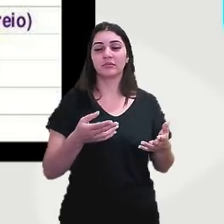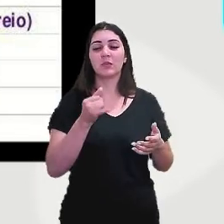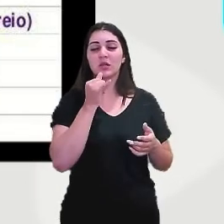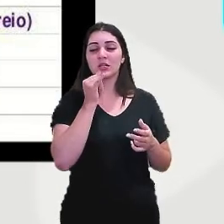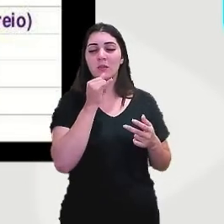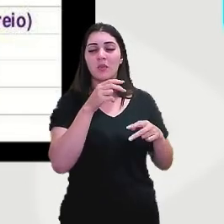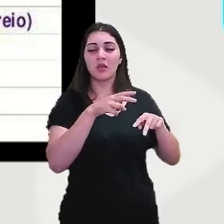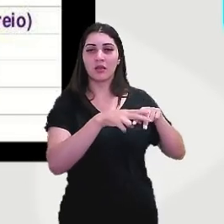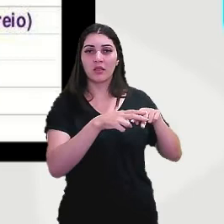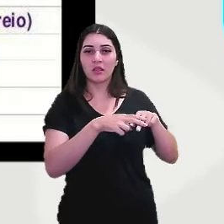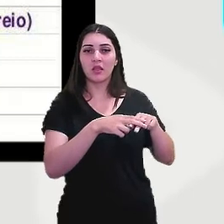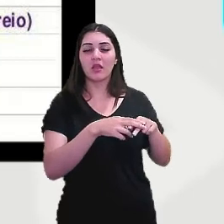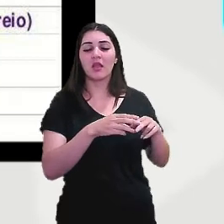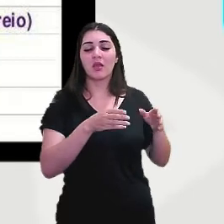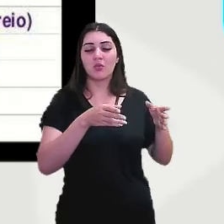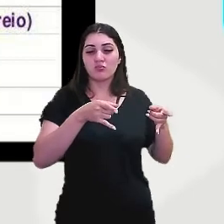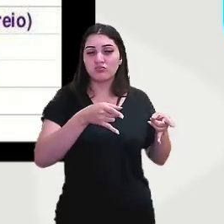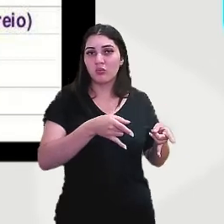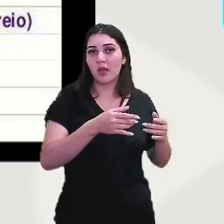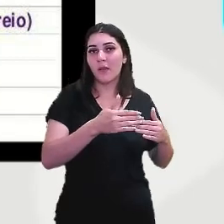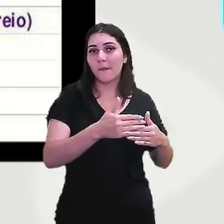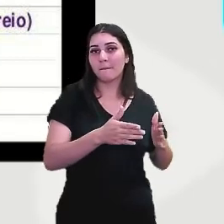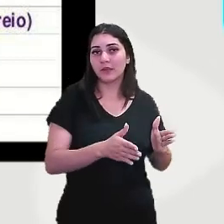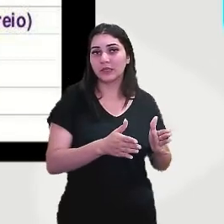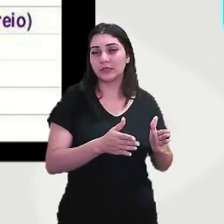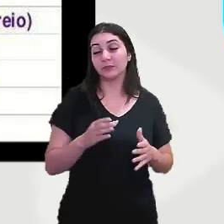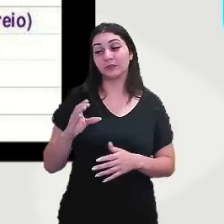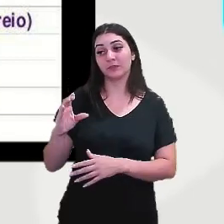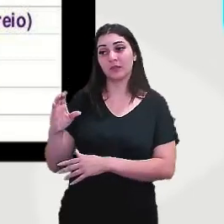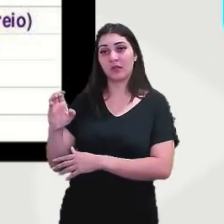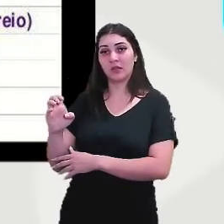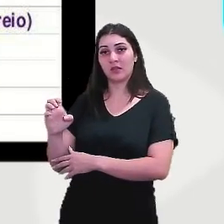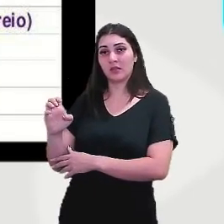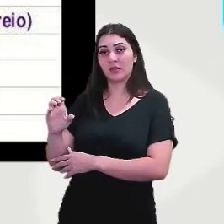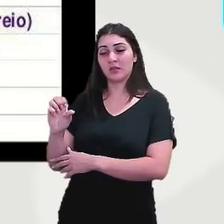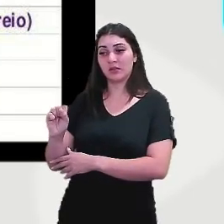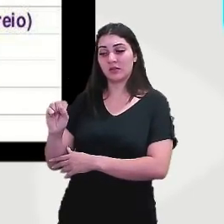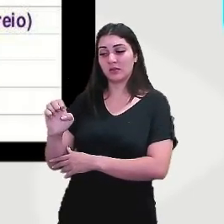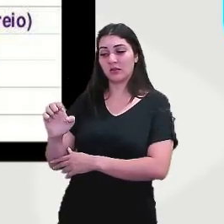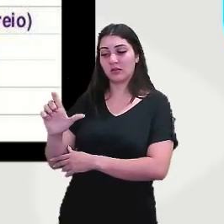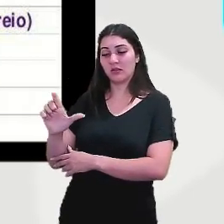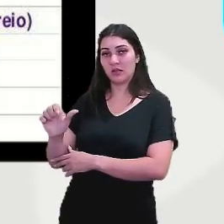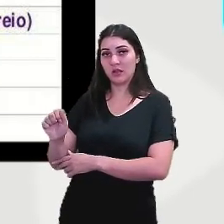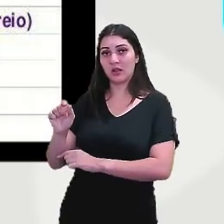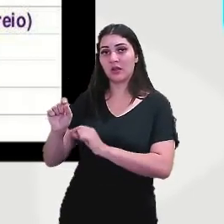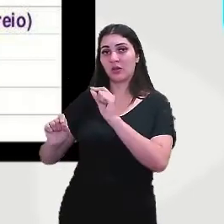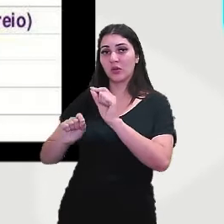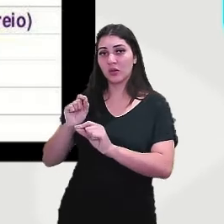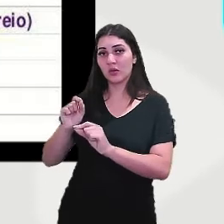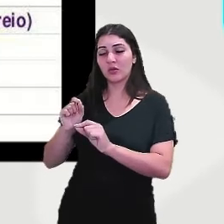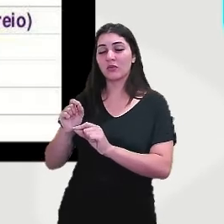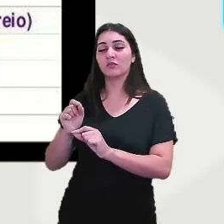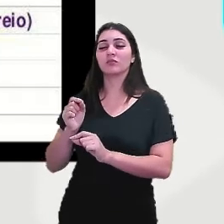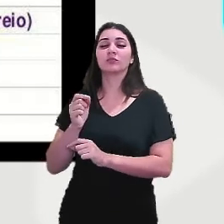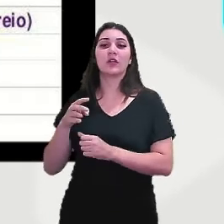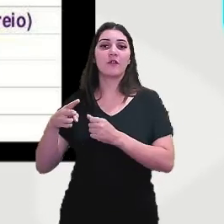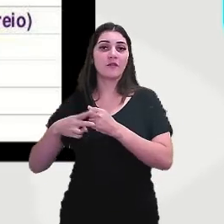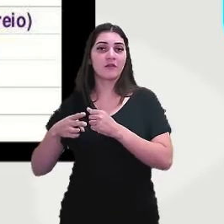aquilo ali é algo pequeno, isolado, é com C. E cela com S é forma do verbo